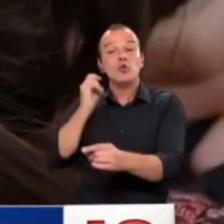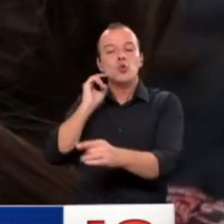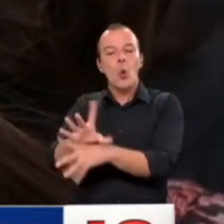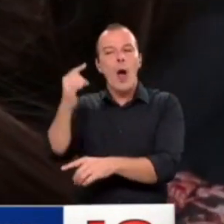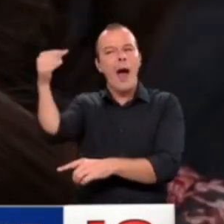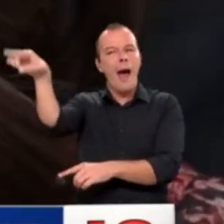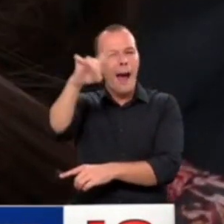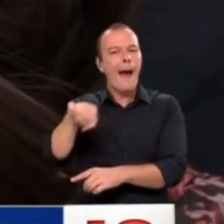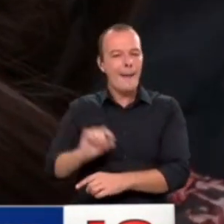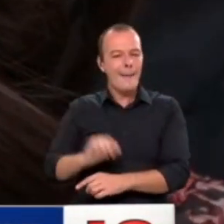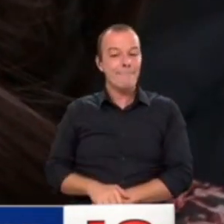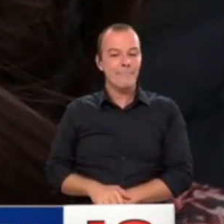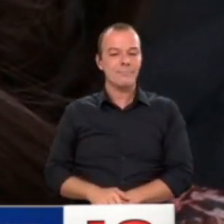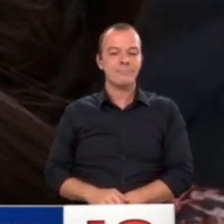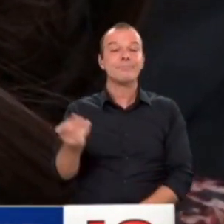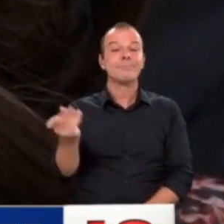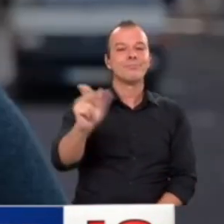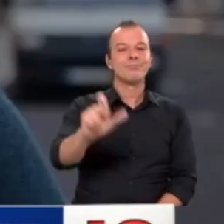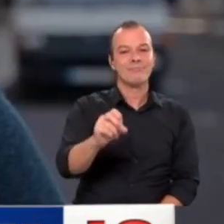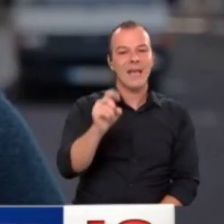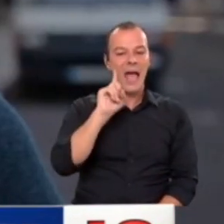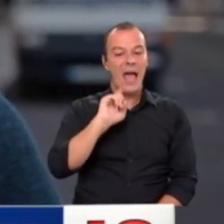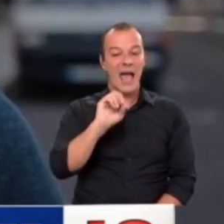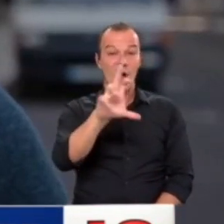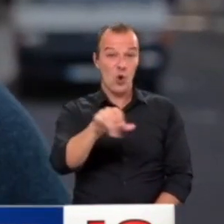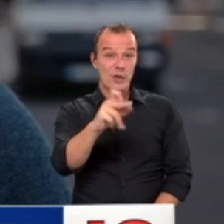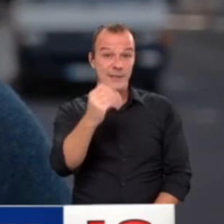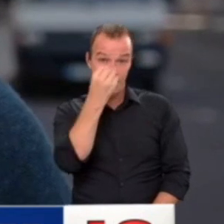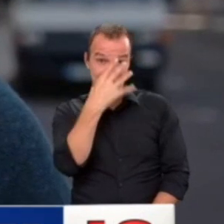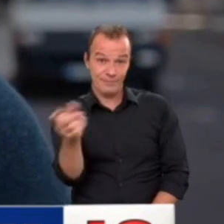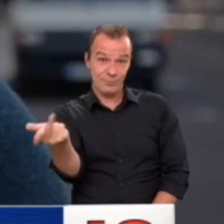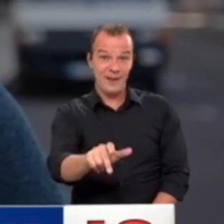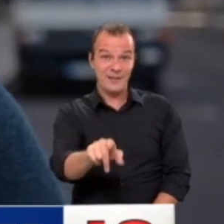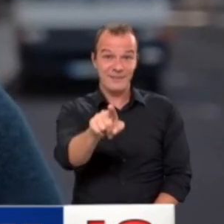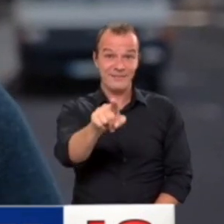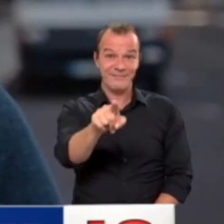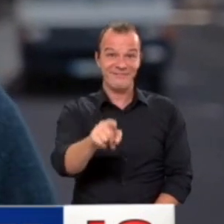coração. Tem que aparecer a Rosa. Também. Também. Maldita Rosa.